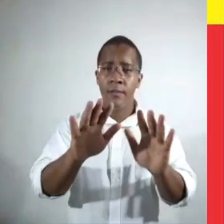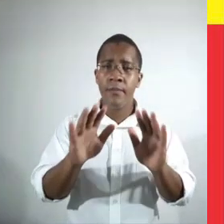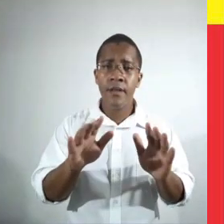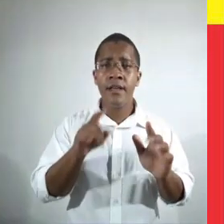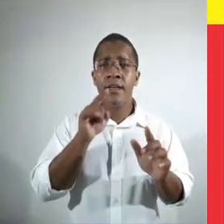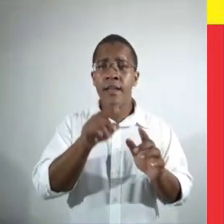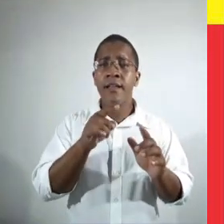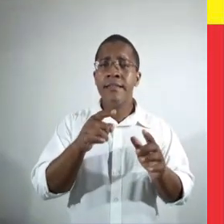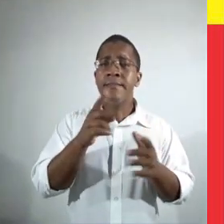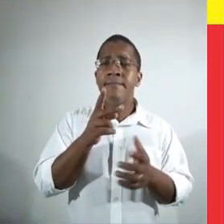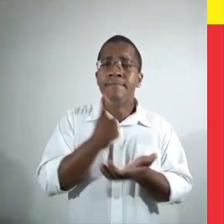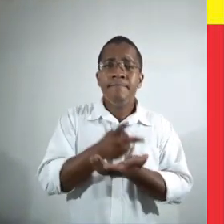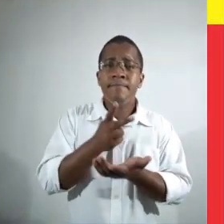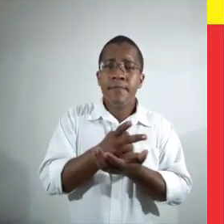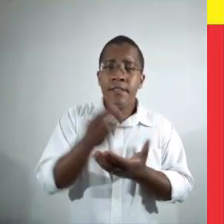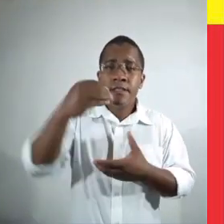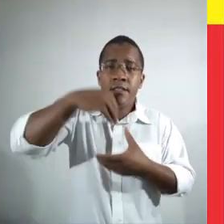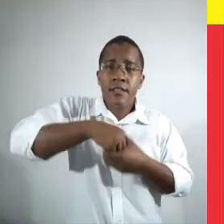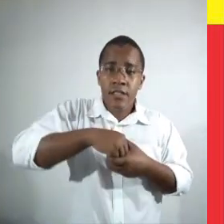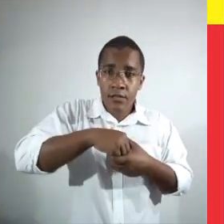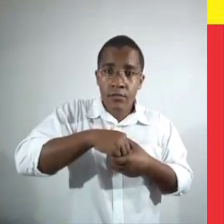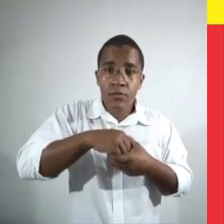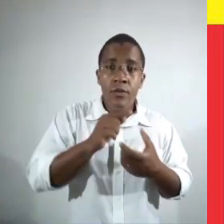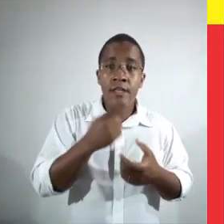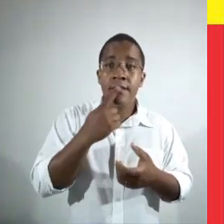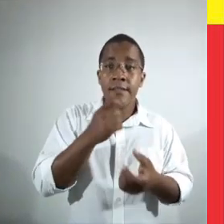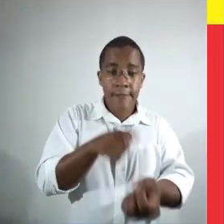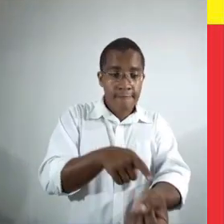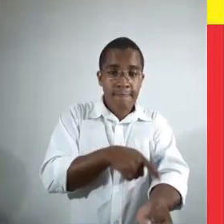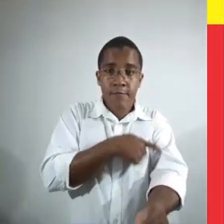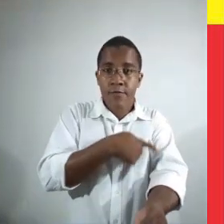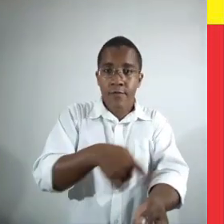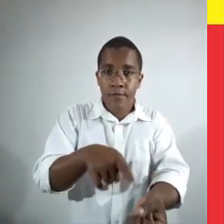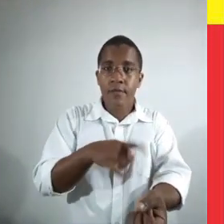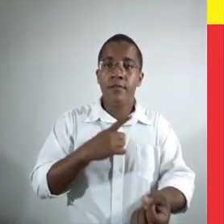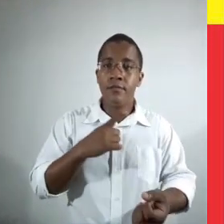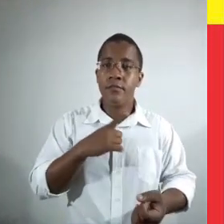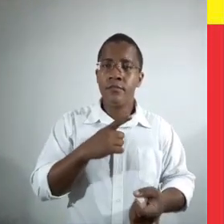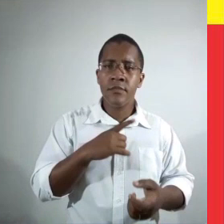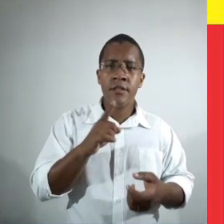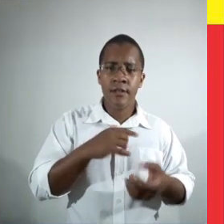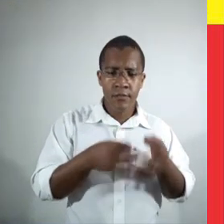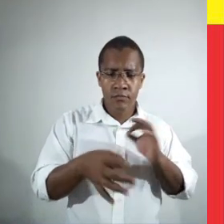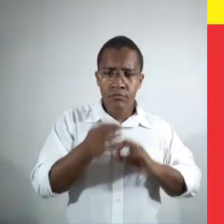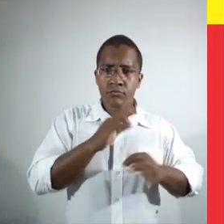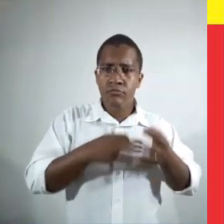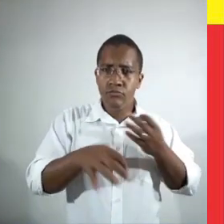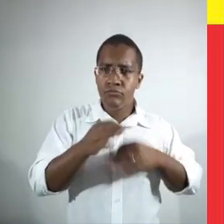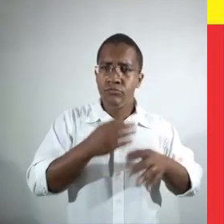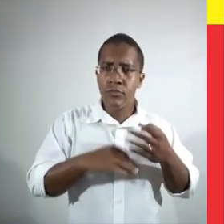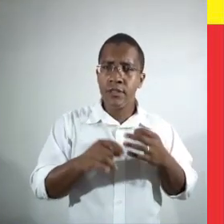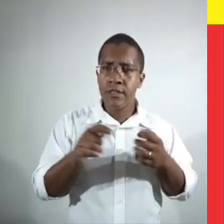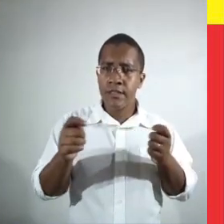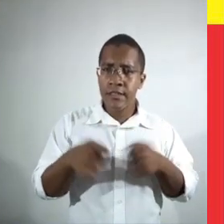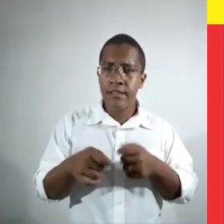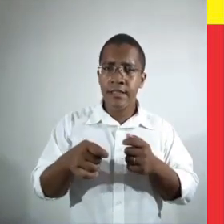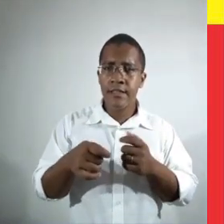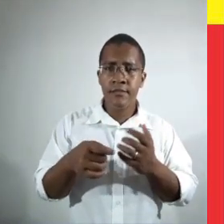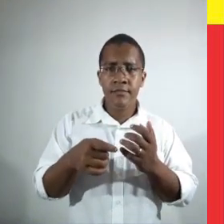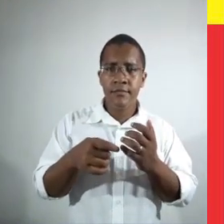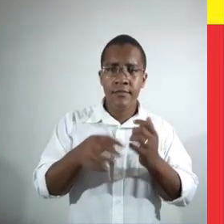são secretados na corrente sanguínea. Eles são fabricados por glândulas que controlam a atividade de outros